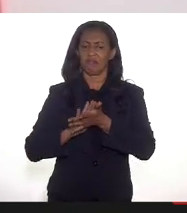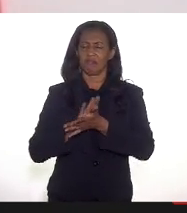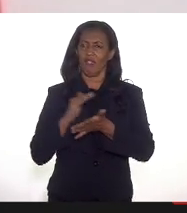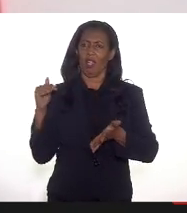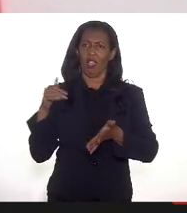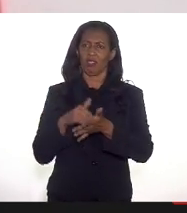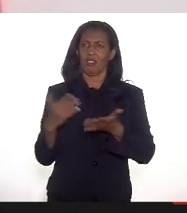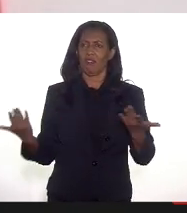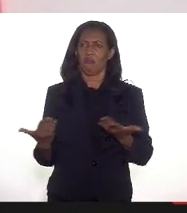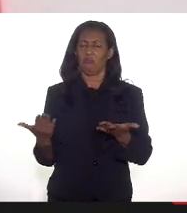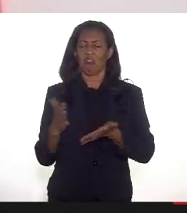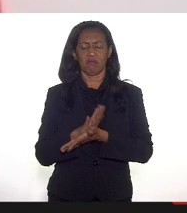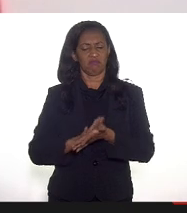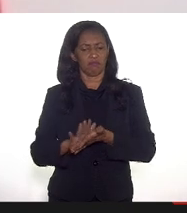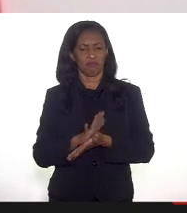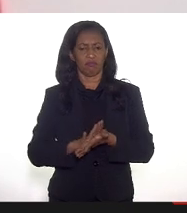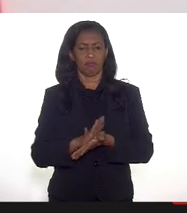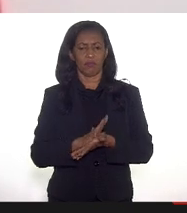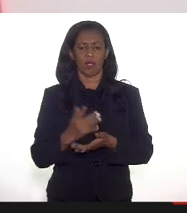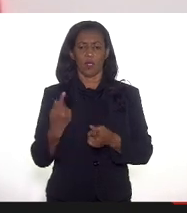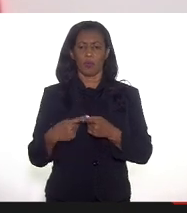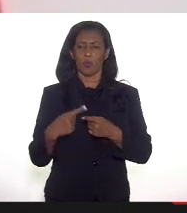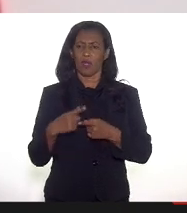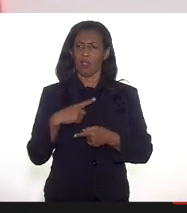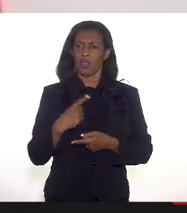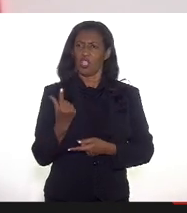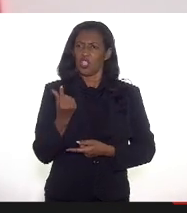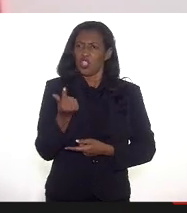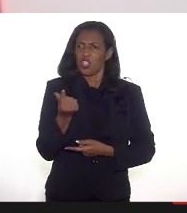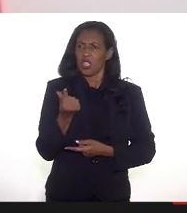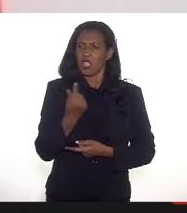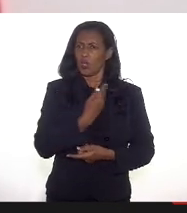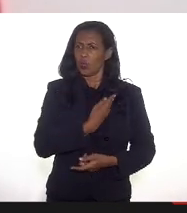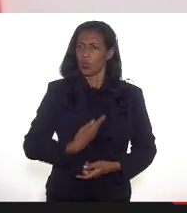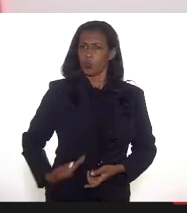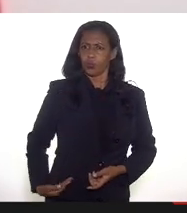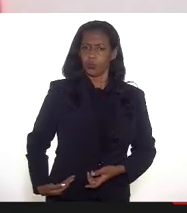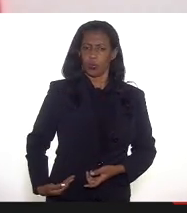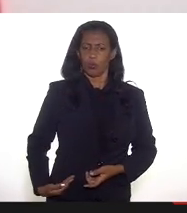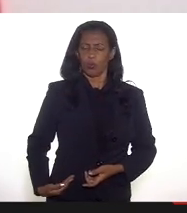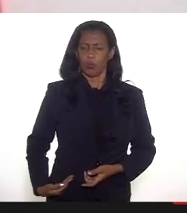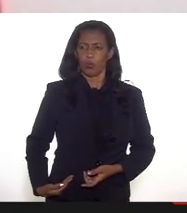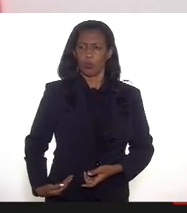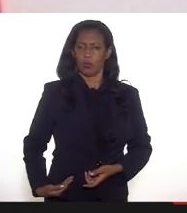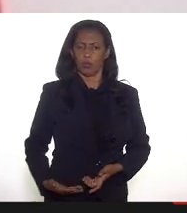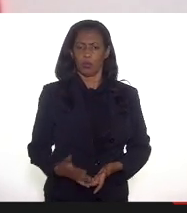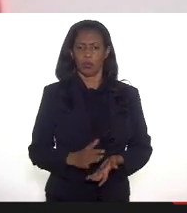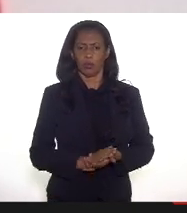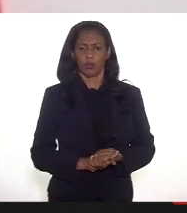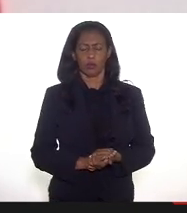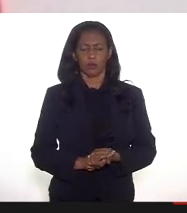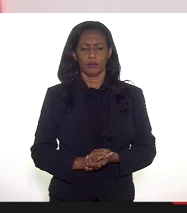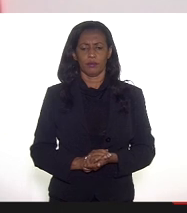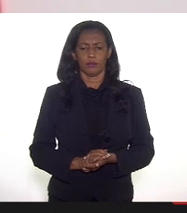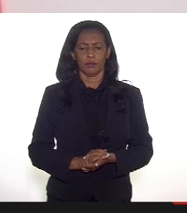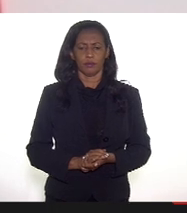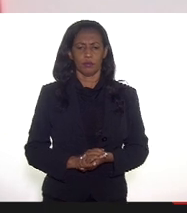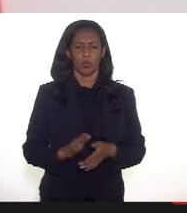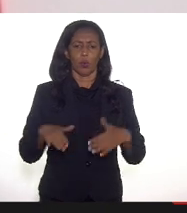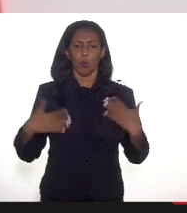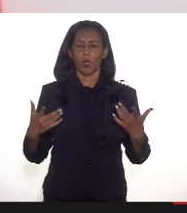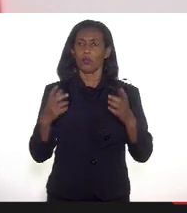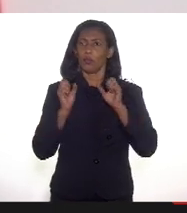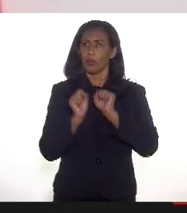Porque aqui existe dinheiro público sendo usado para uma corporação privada, quando